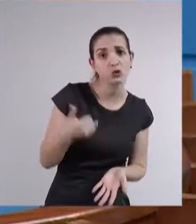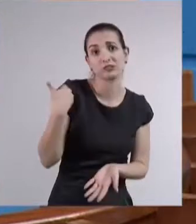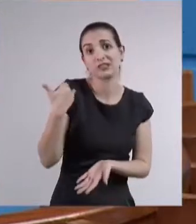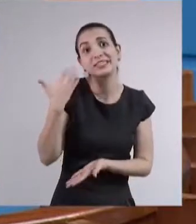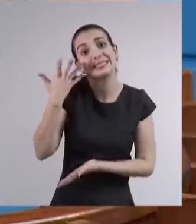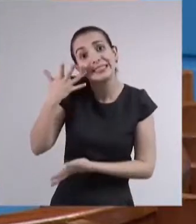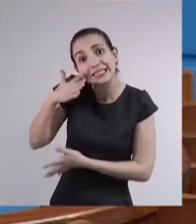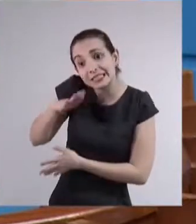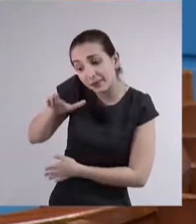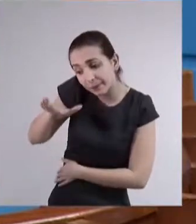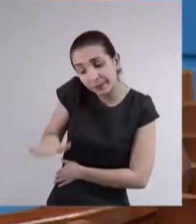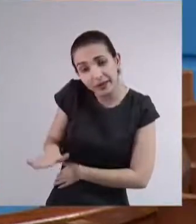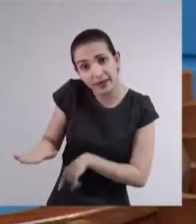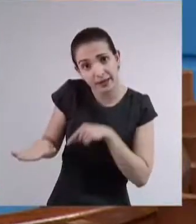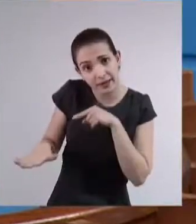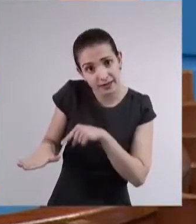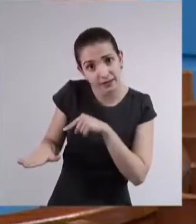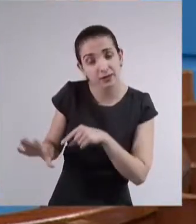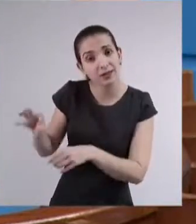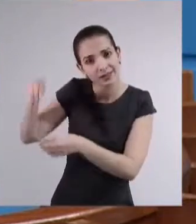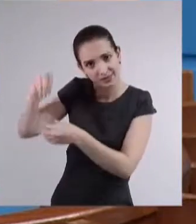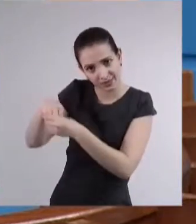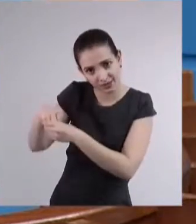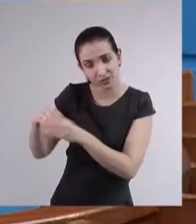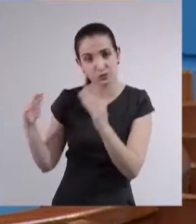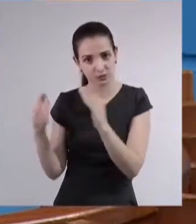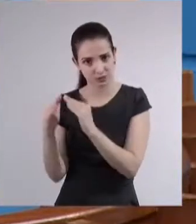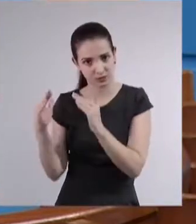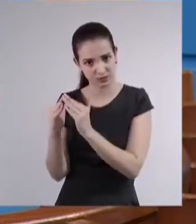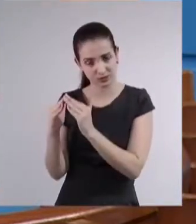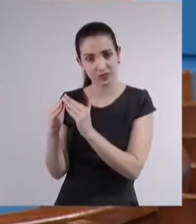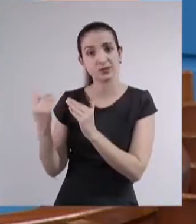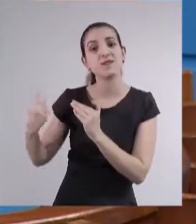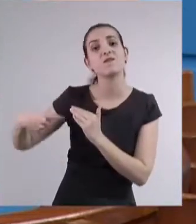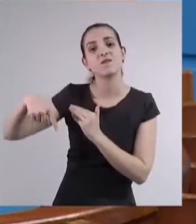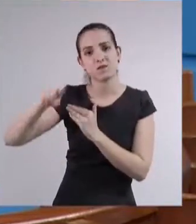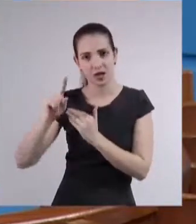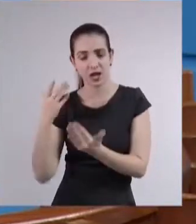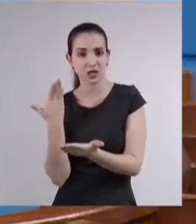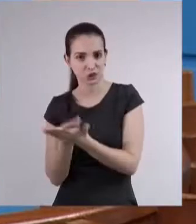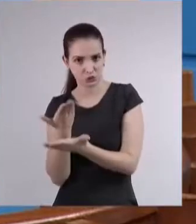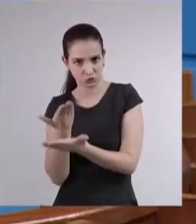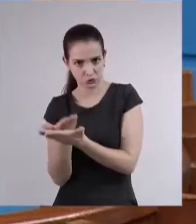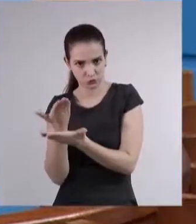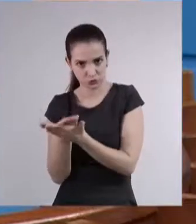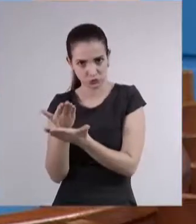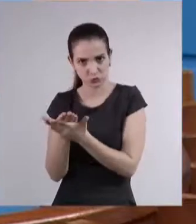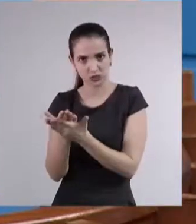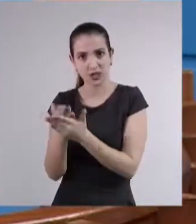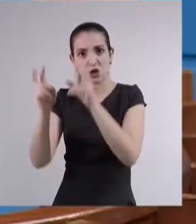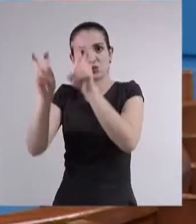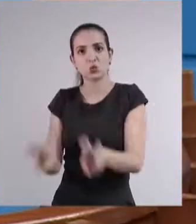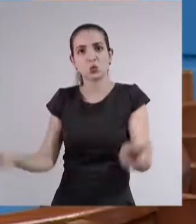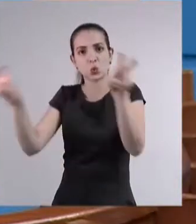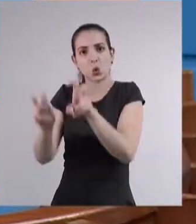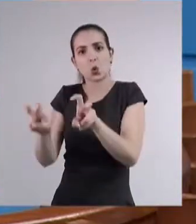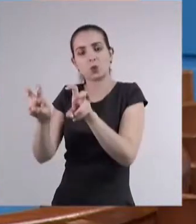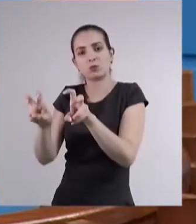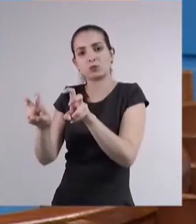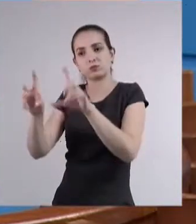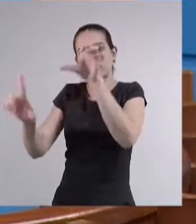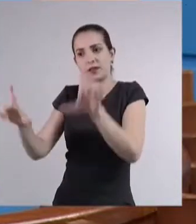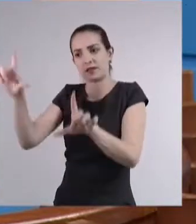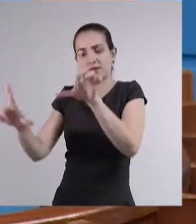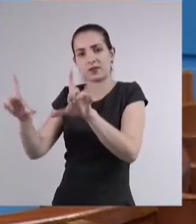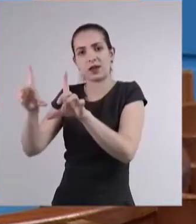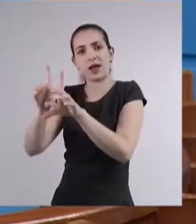anos, fica em casa e vai fazer o ensino fundamental à distância.